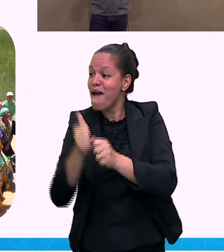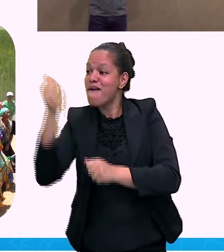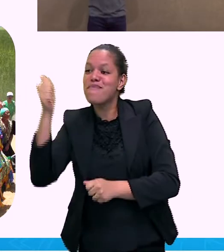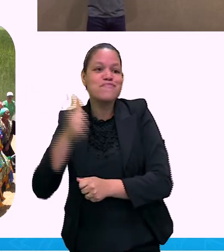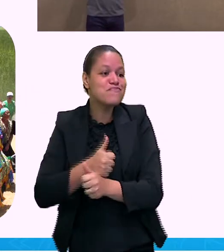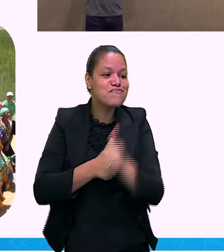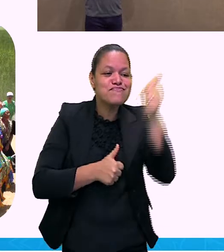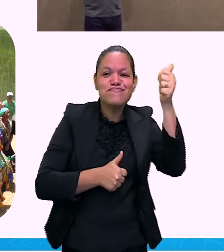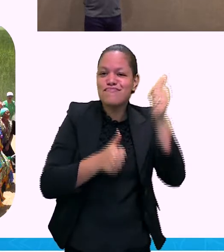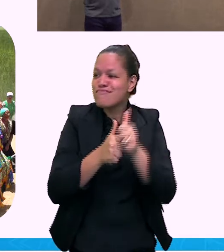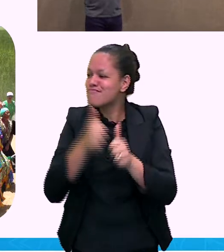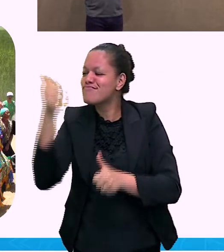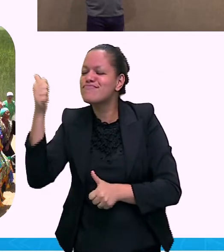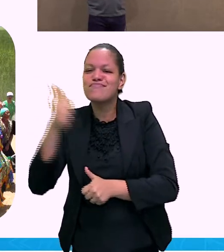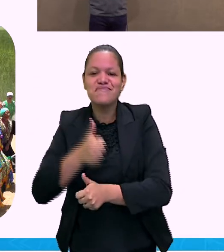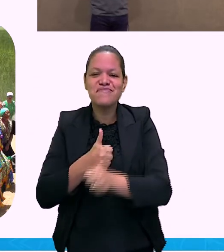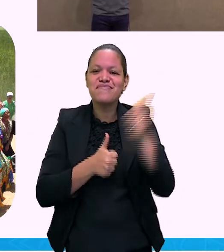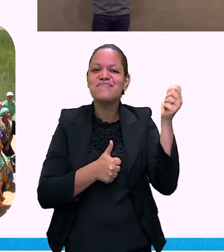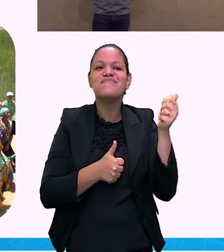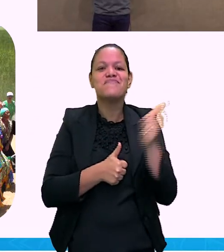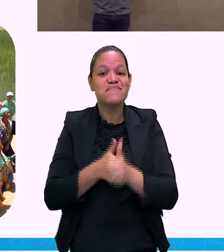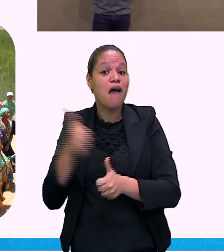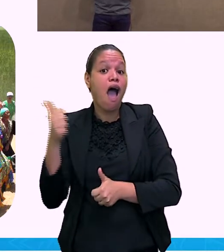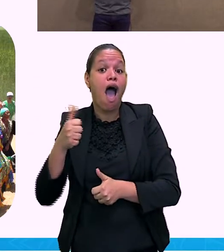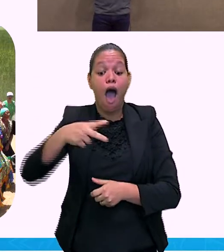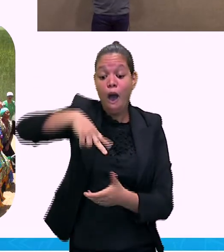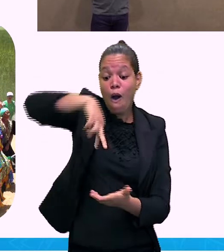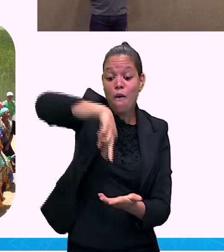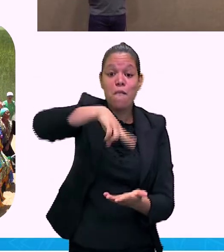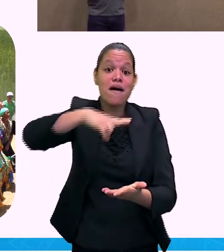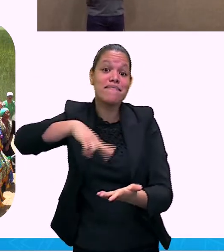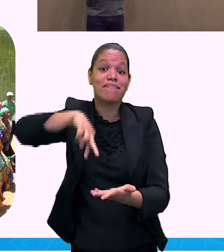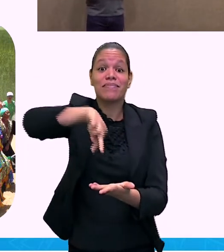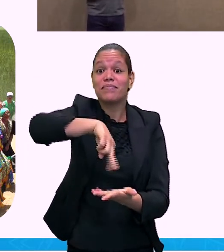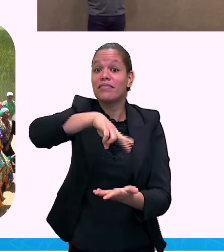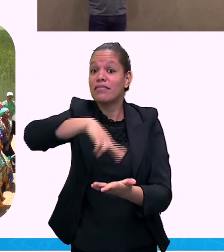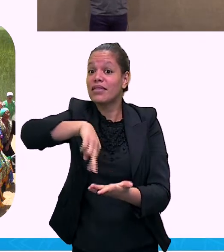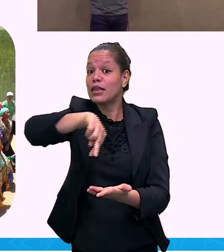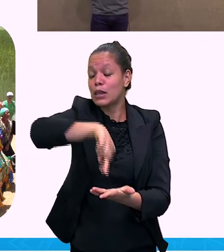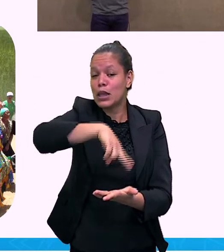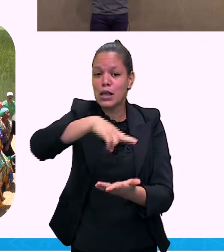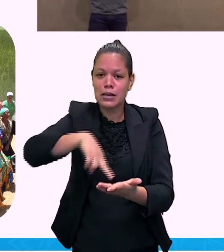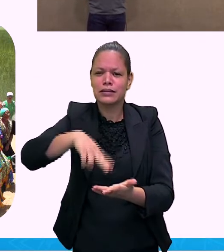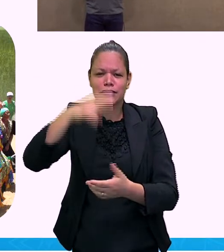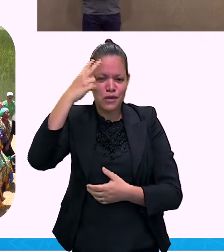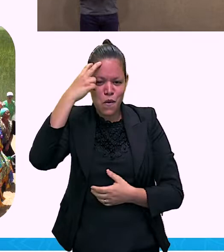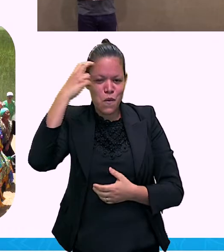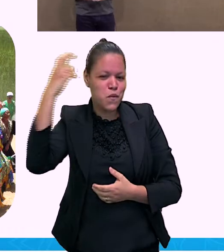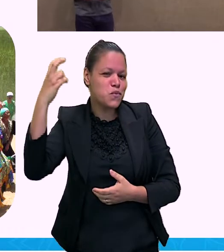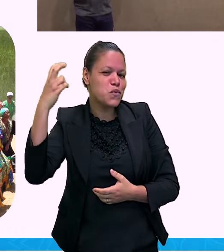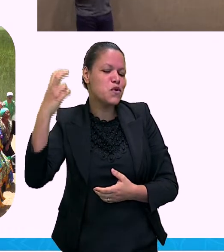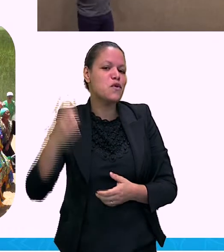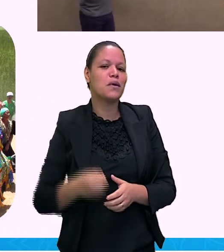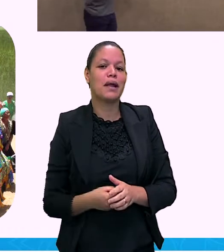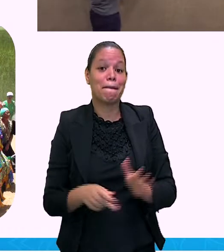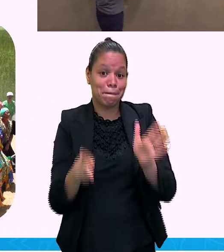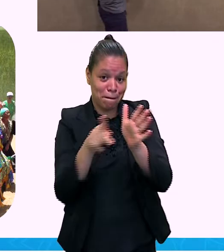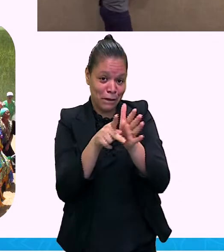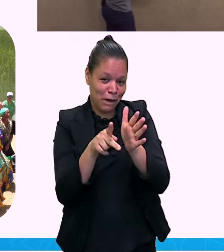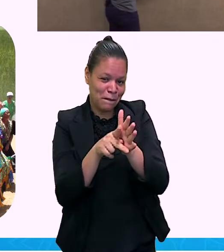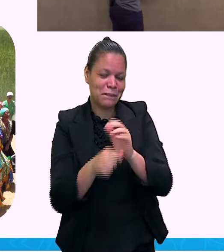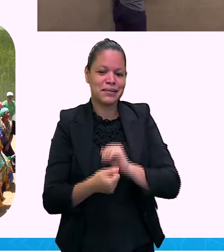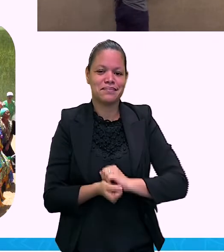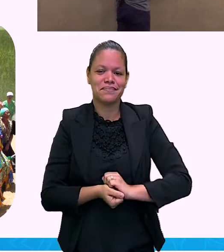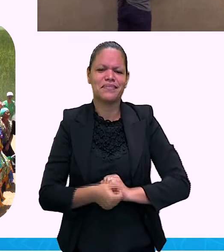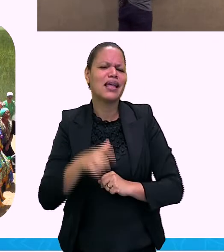gente já consegue ver que aquele elemento é daquela dança, daquela representação cultural. E na segunda imagem nós temos aqui